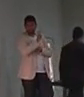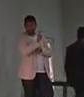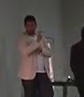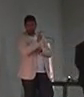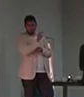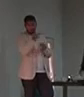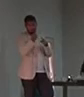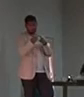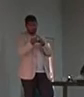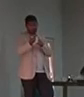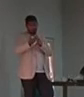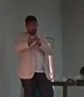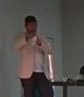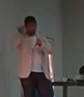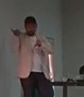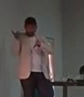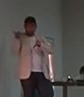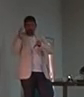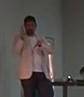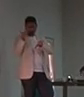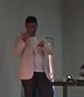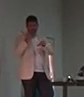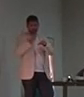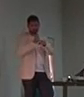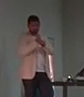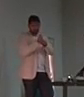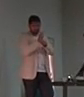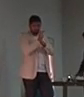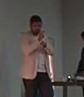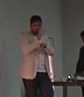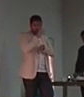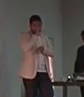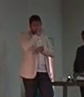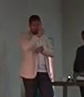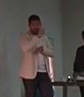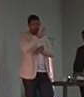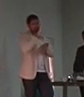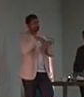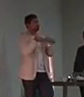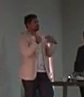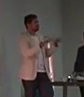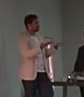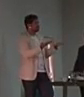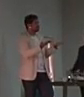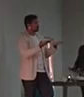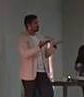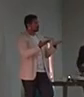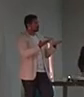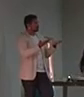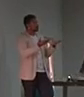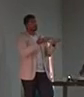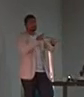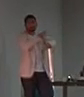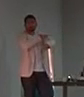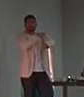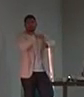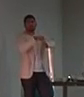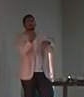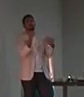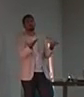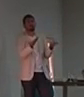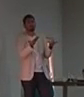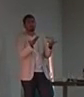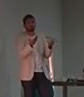dos diretores da gestão de Granata, me responda. Qual a linha pedagógica adotada